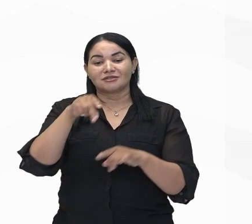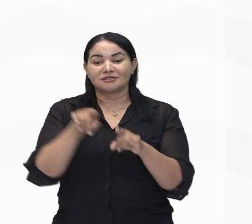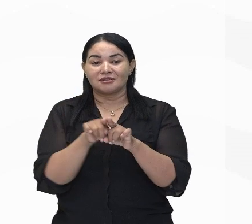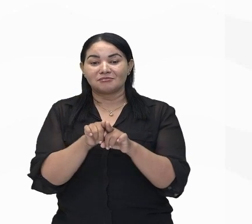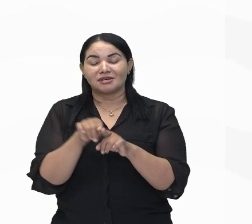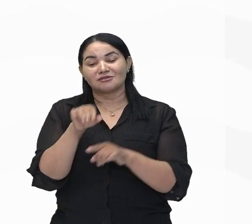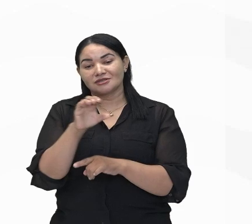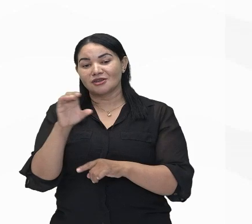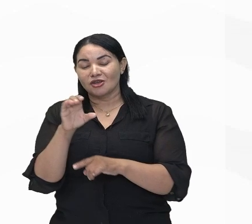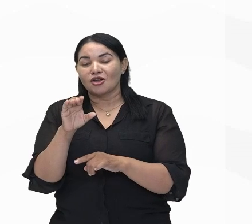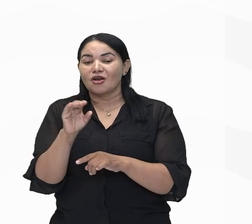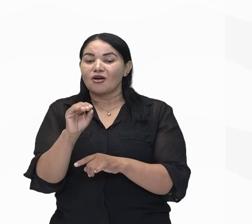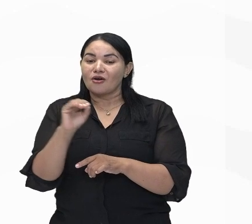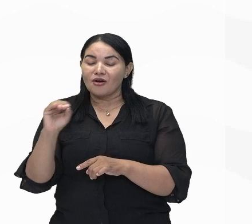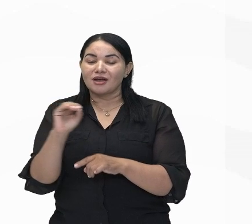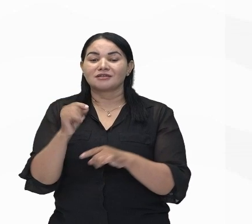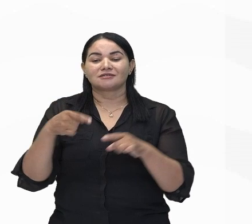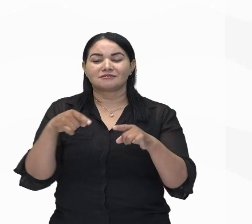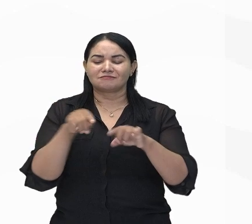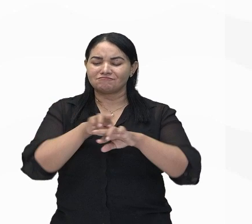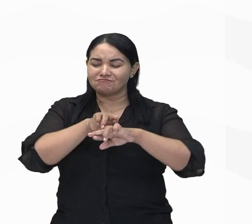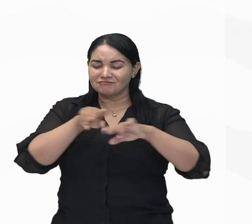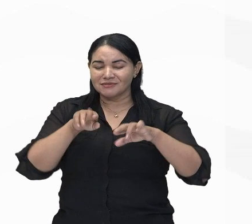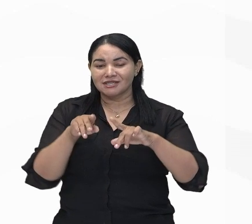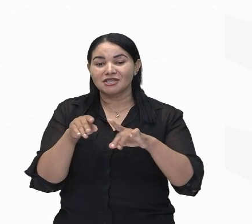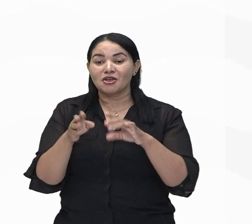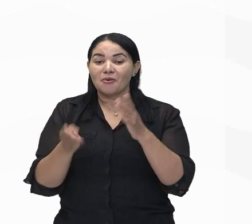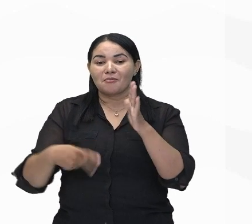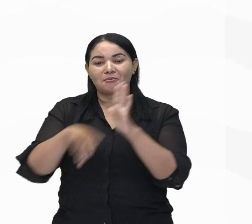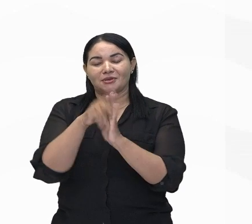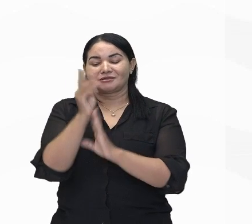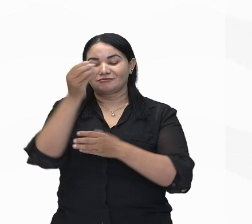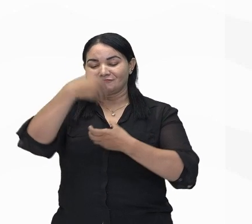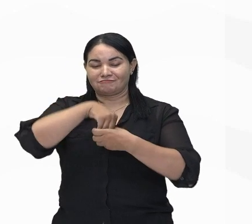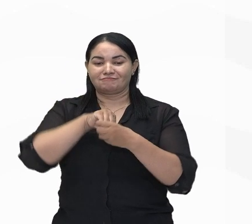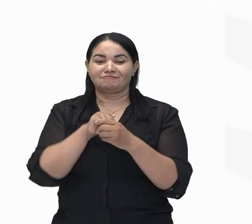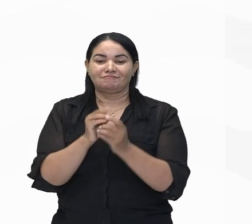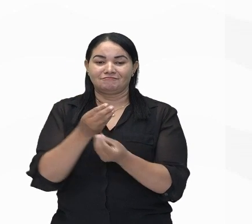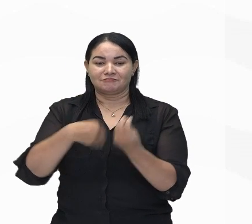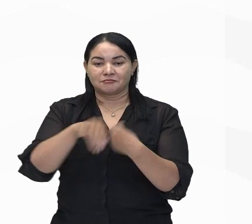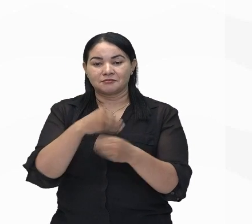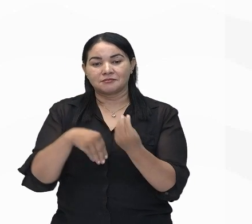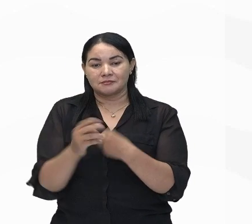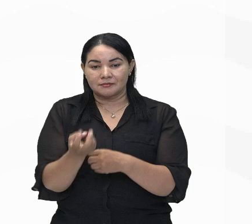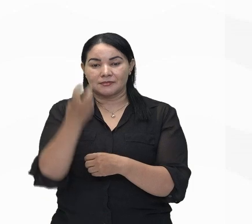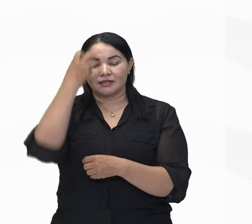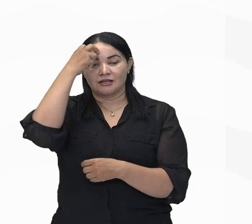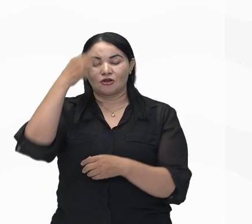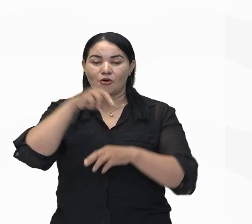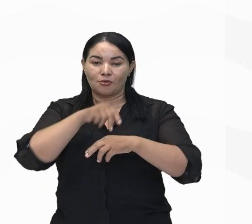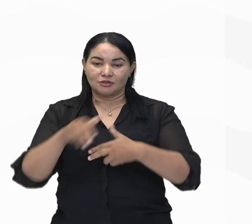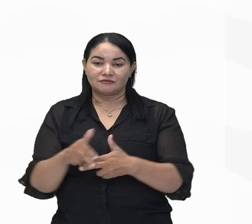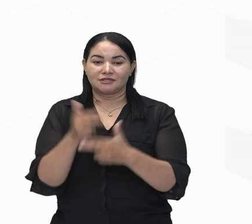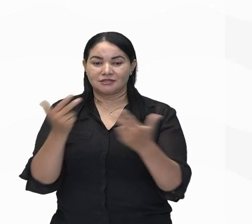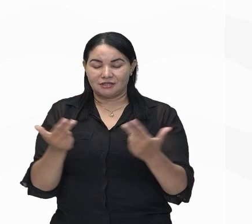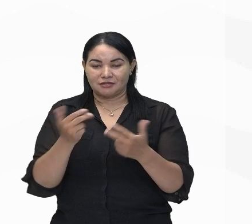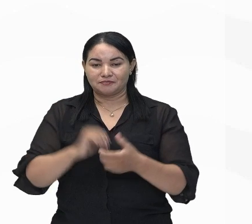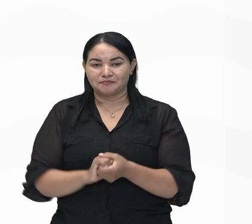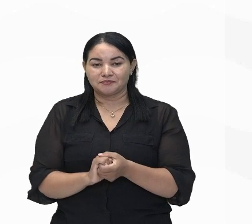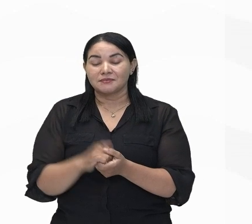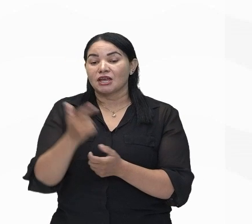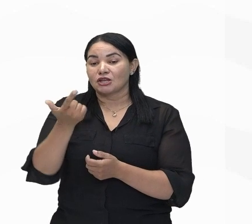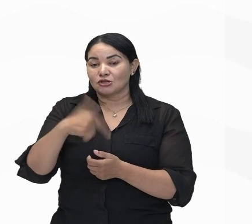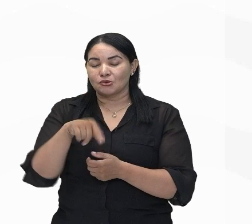né? Tudo faz parte então, dessa diversidade cultural. E aqui, pessoal, a gente pode então voltar para a questão da